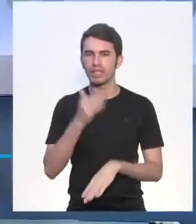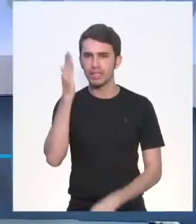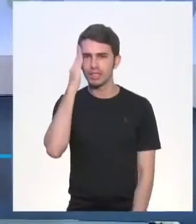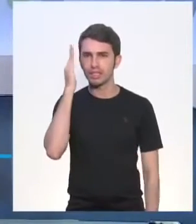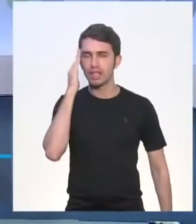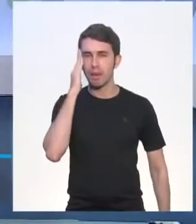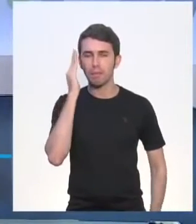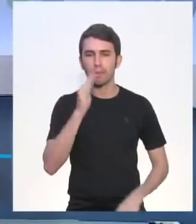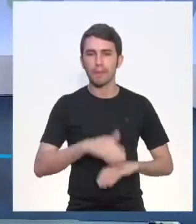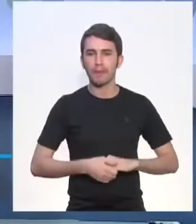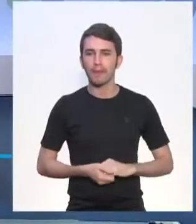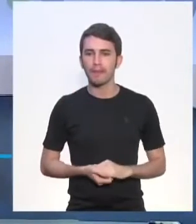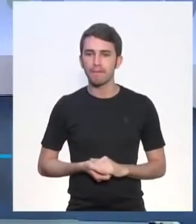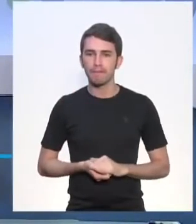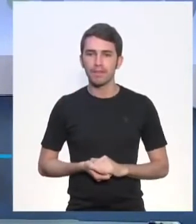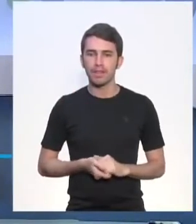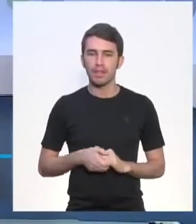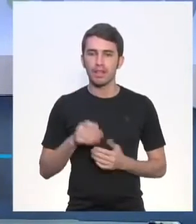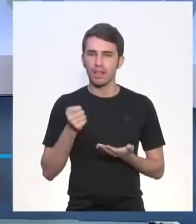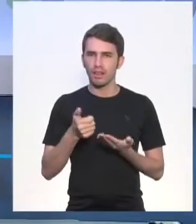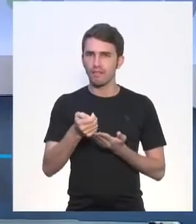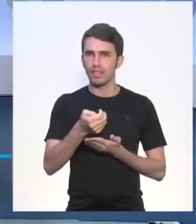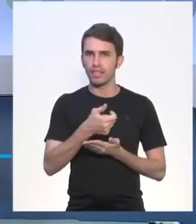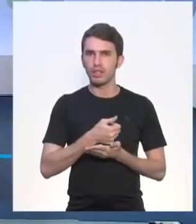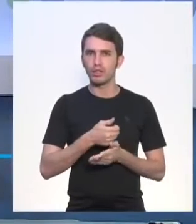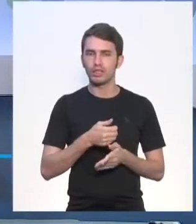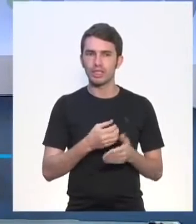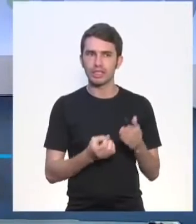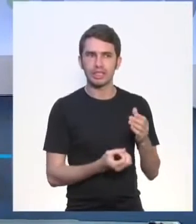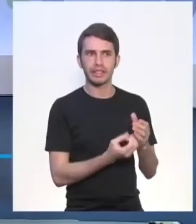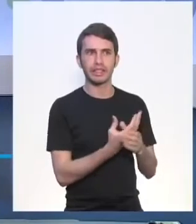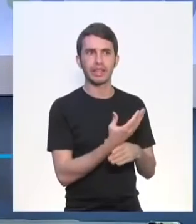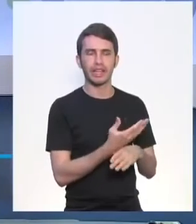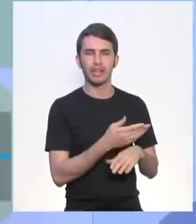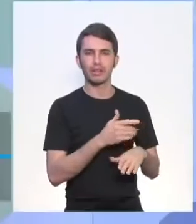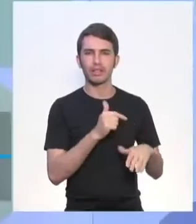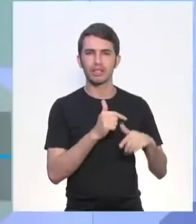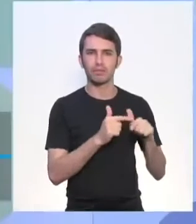sendo verificada, está se criando leis? Por que será que se cria tanto, né?